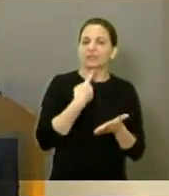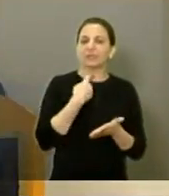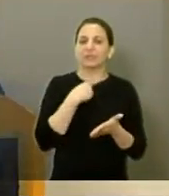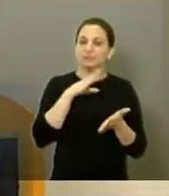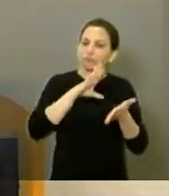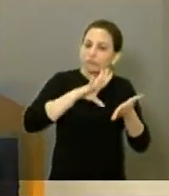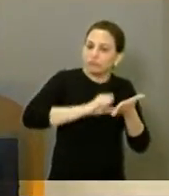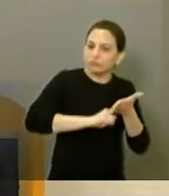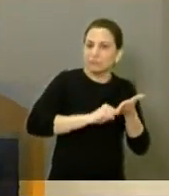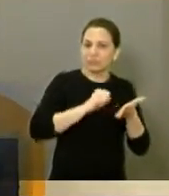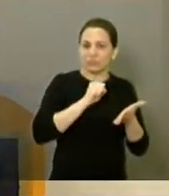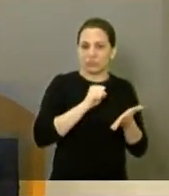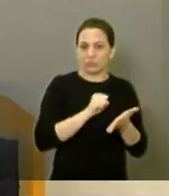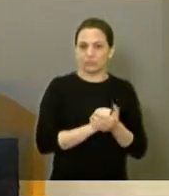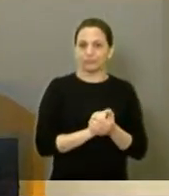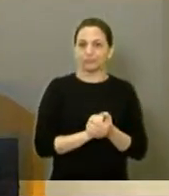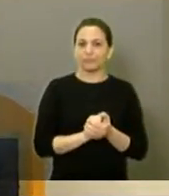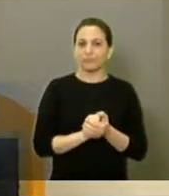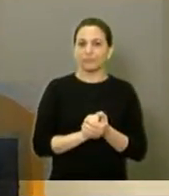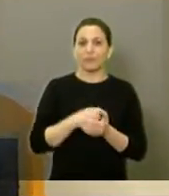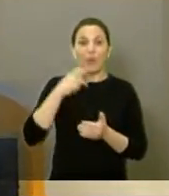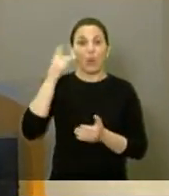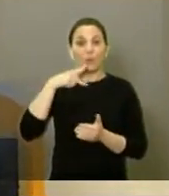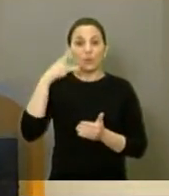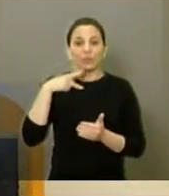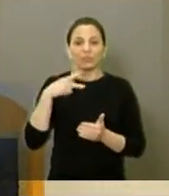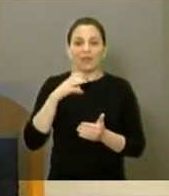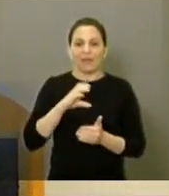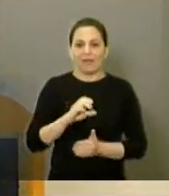no final da política caótica